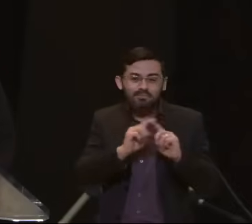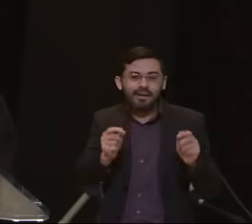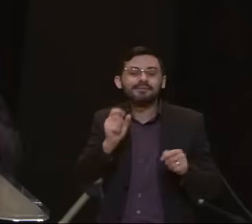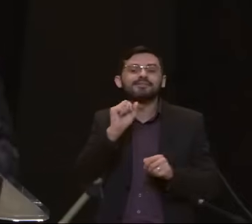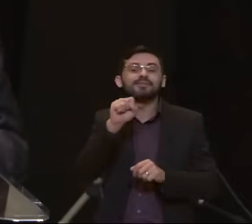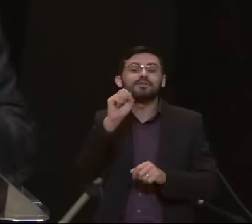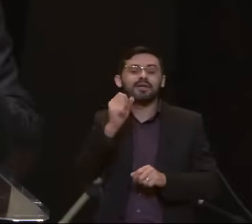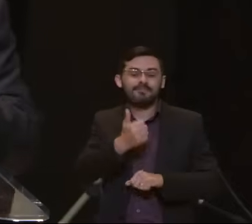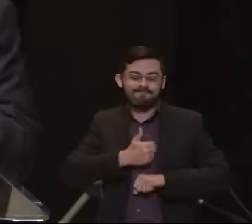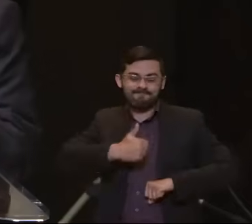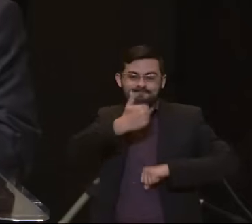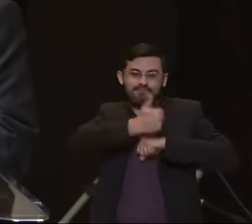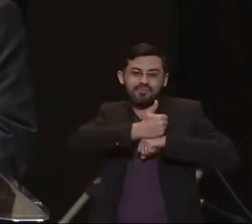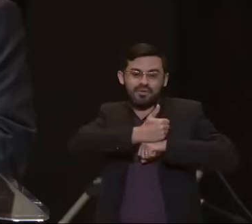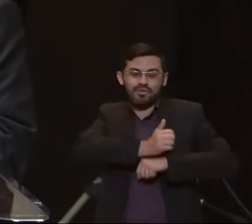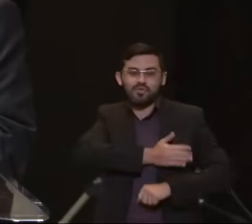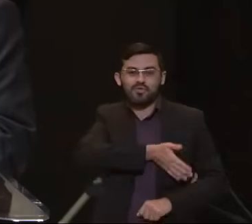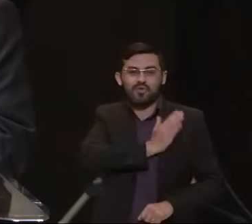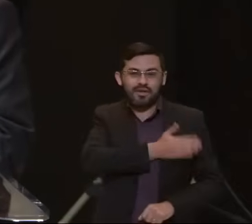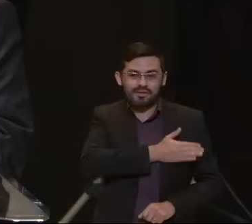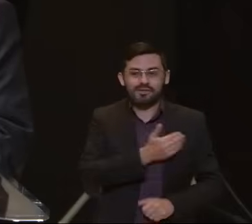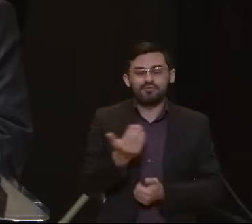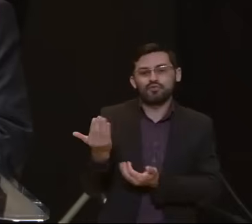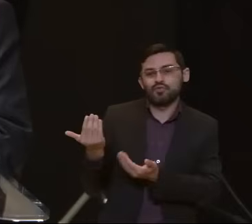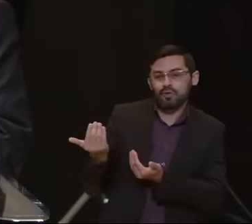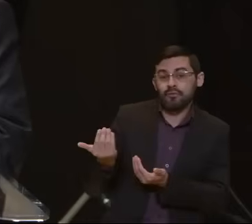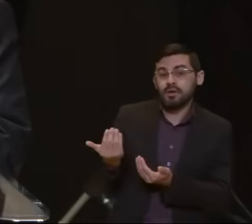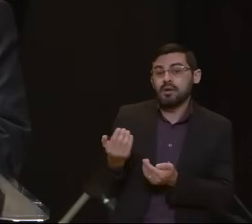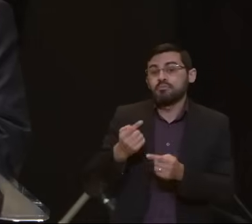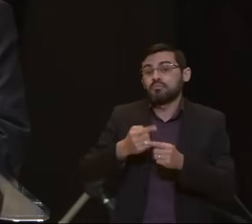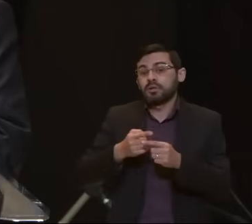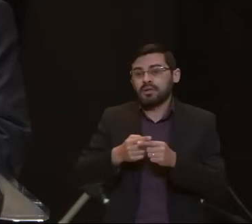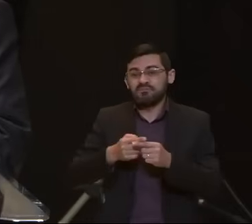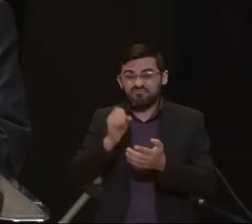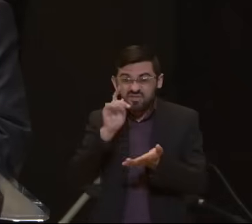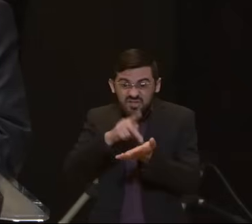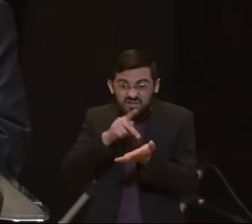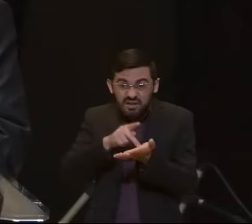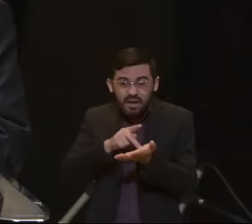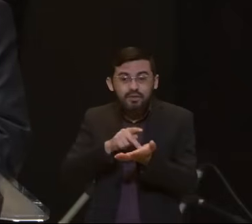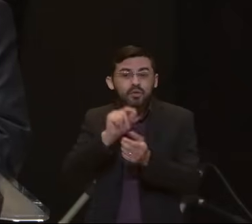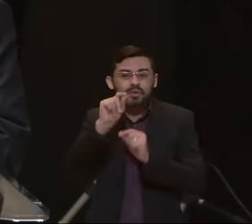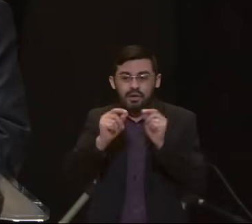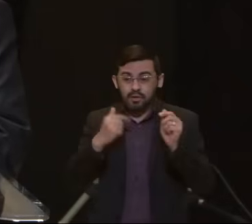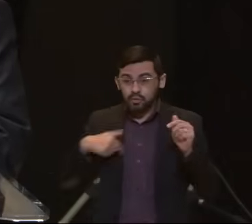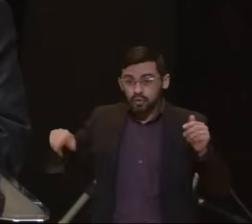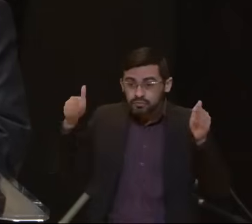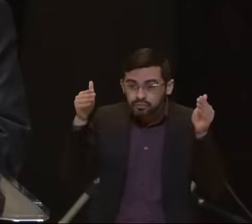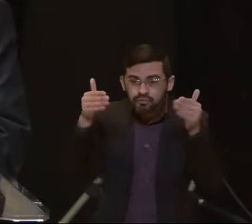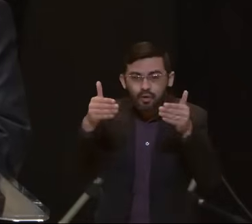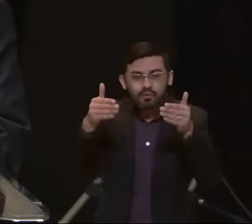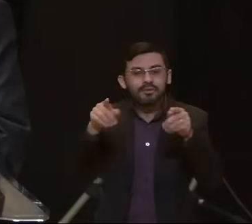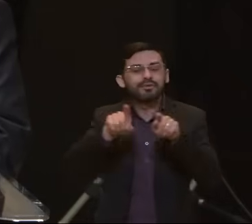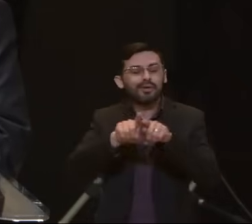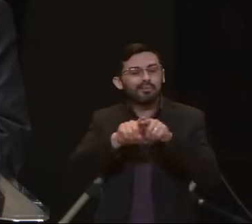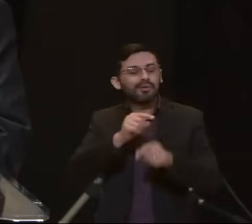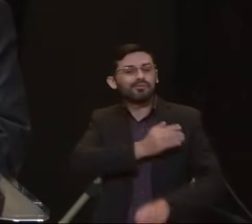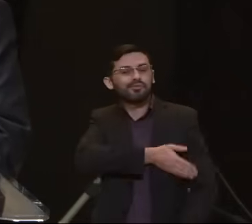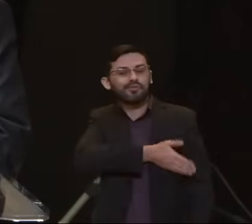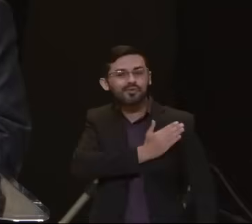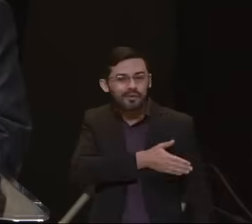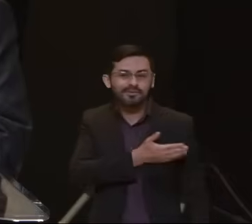estava o coração daquele jovem. E onde estiver o nosso tesouro, aí vai estar também o